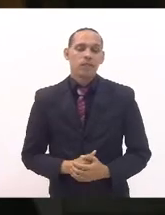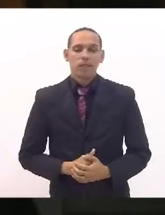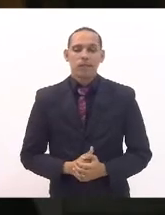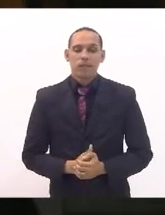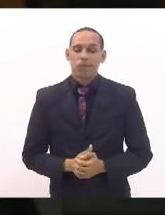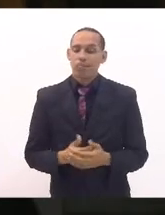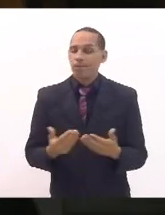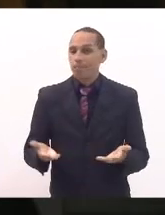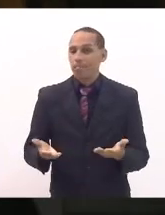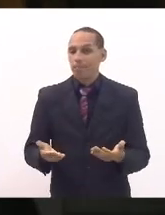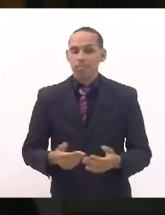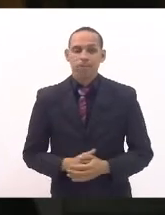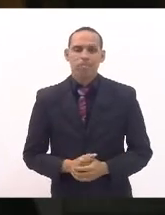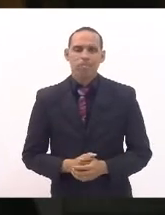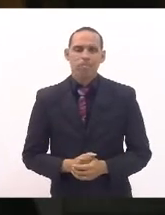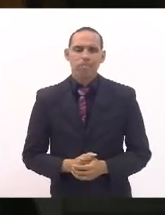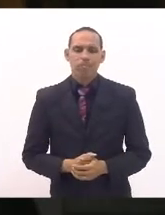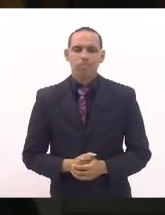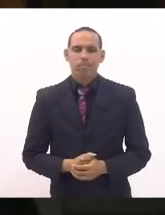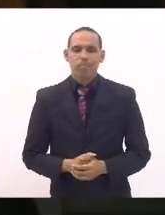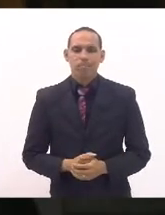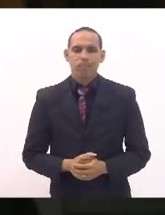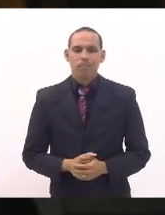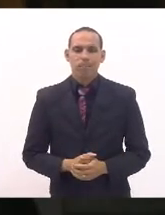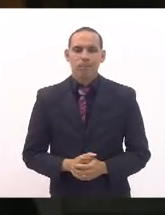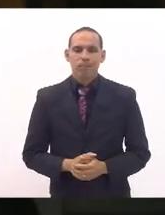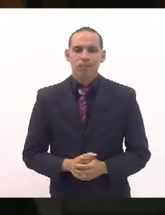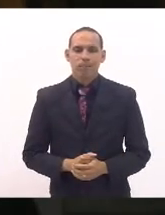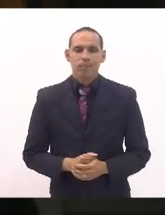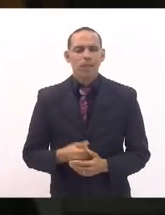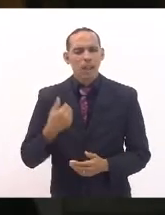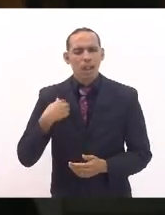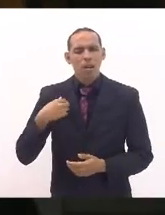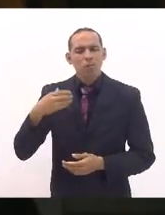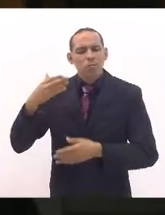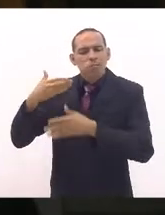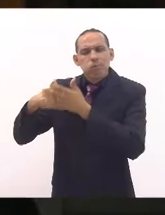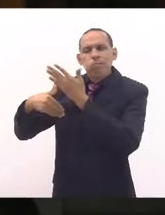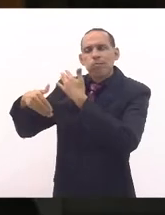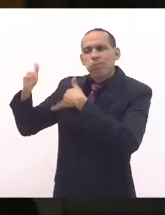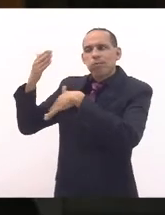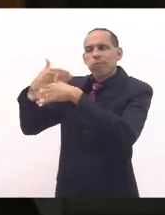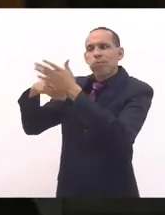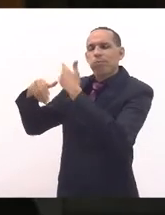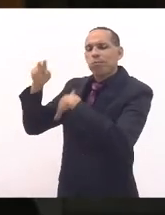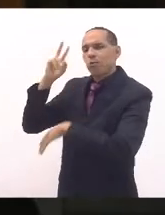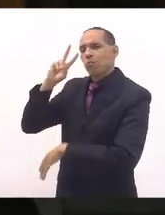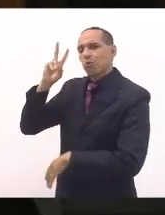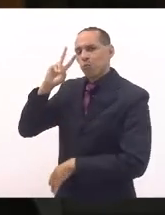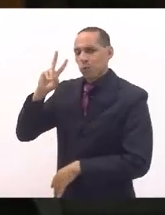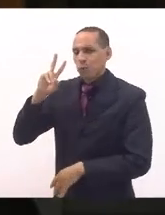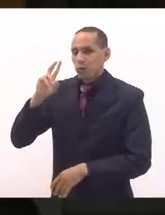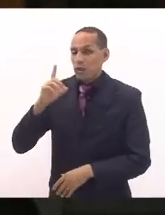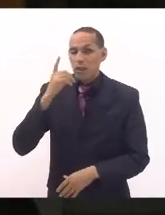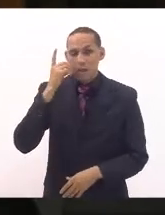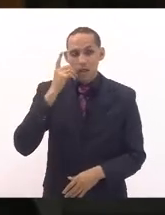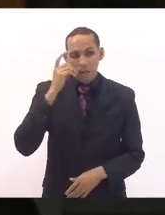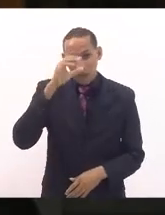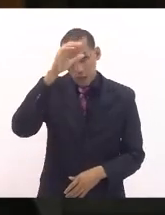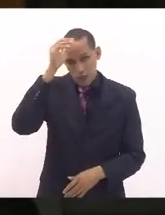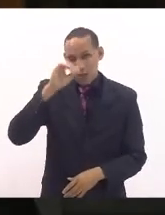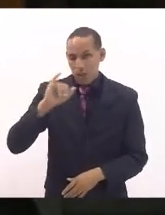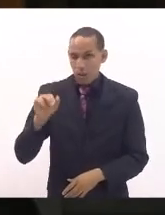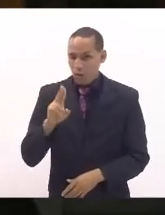E aí, queria fazer uma retrospectiva. Agora, a deputada Tia Ju.